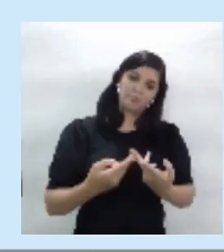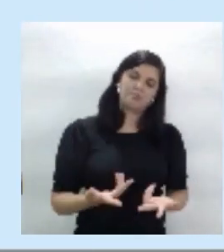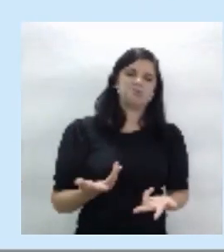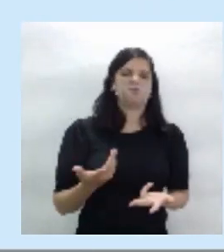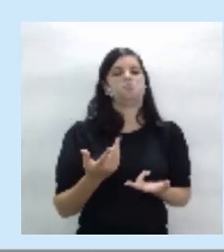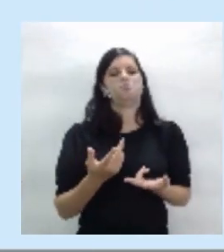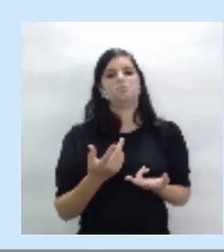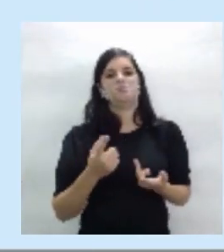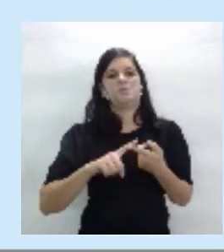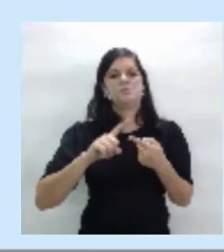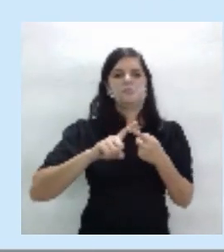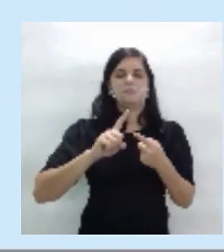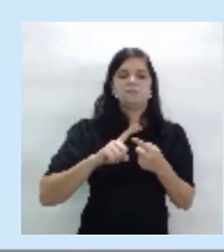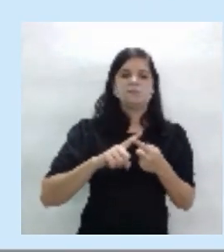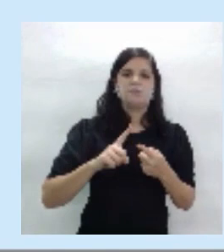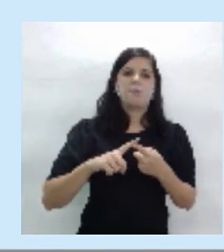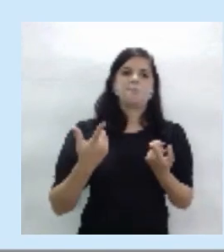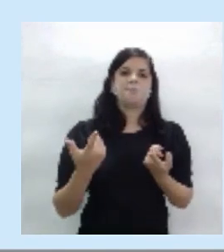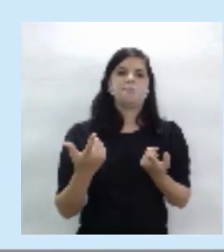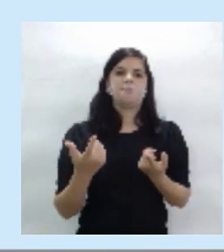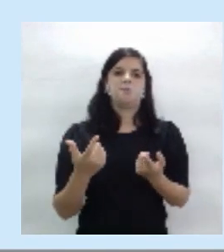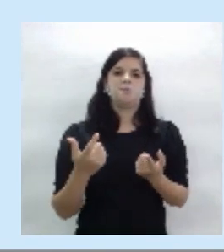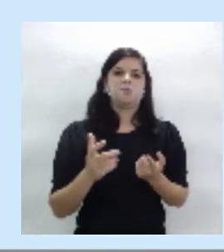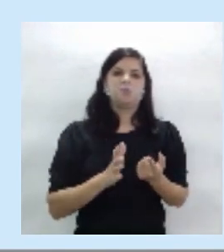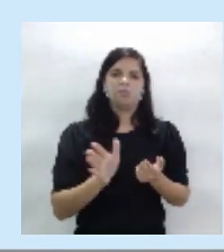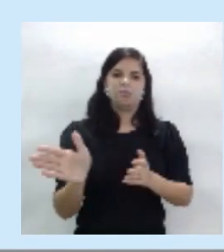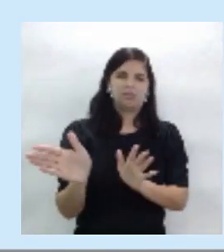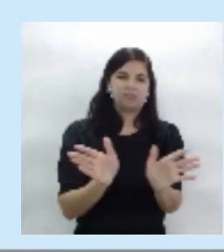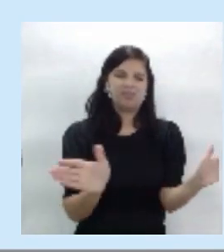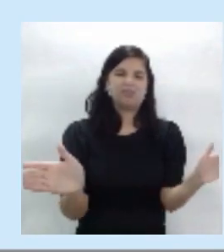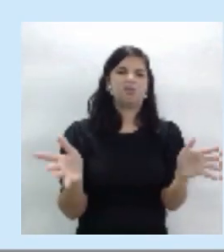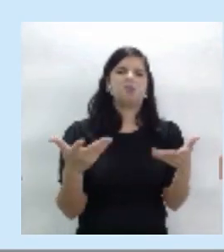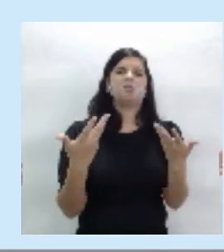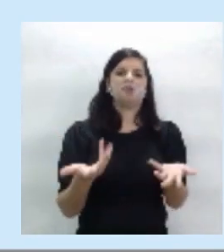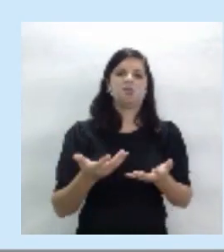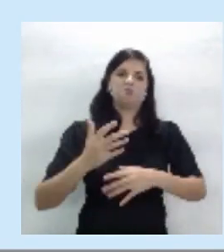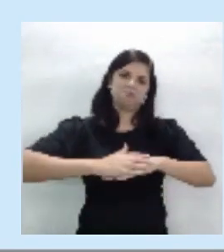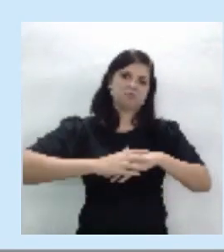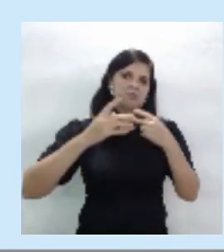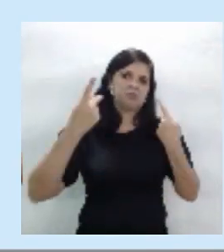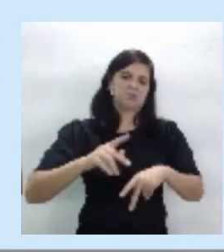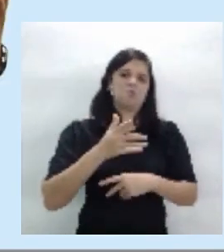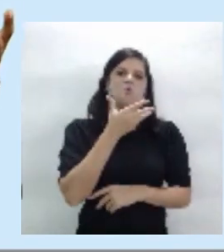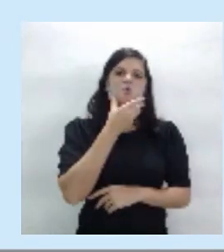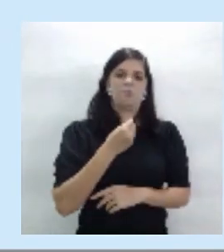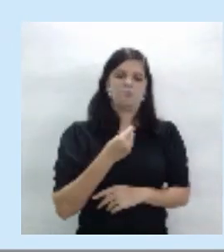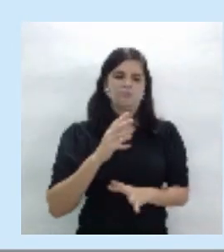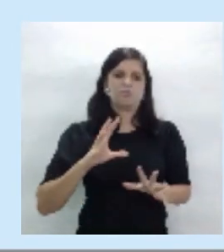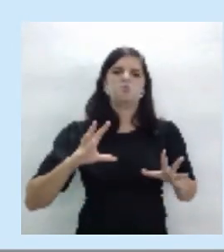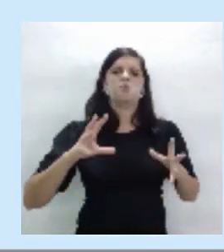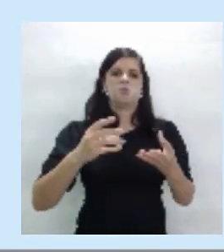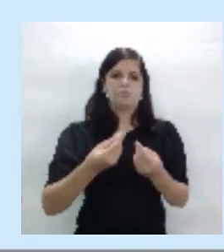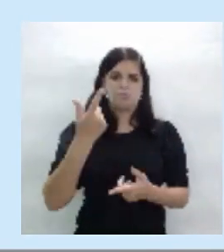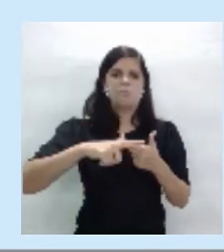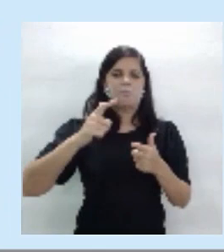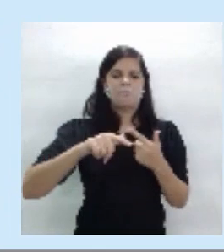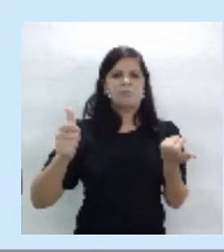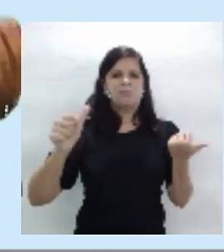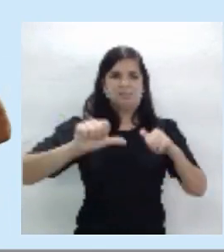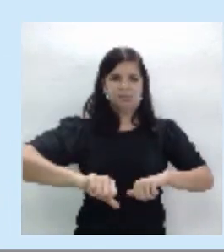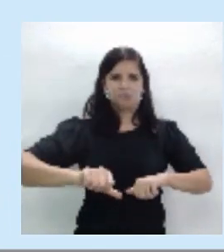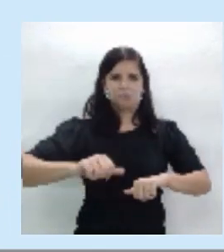também uma direção aí de modo indireto, né, para a ação do homem. Tá? Tudo isso são impactos